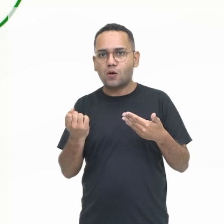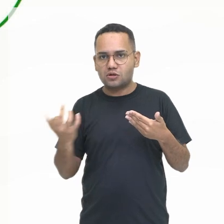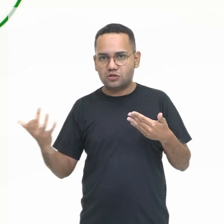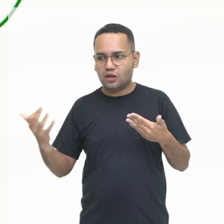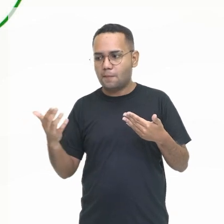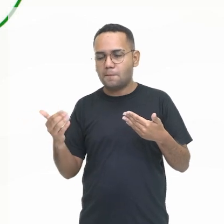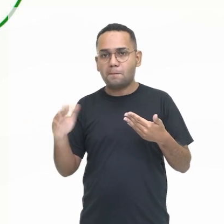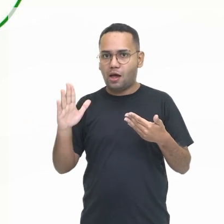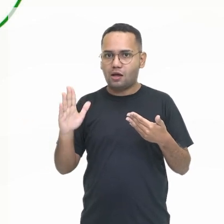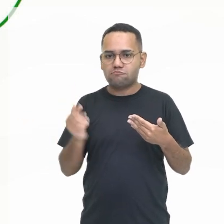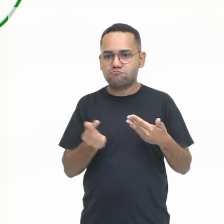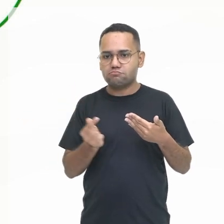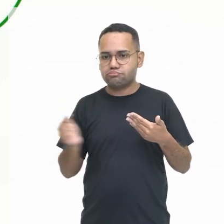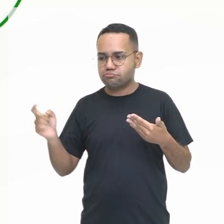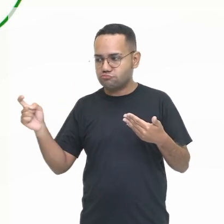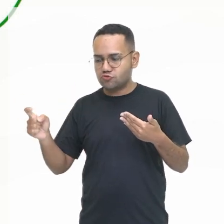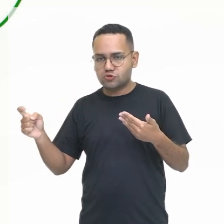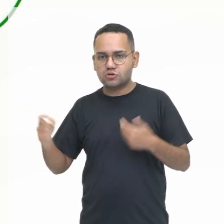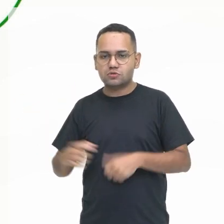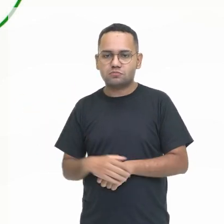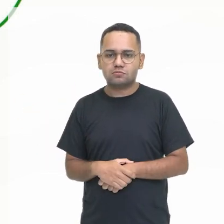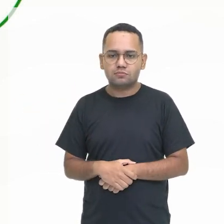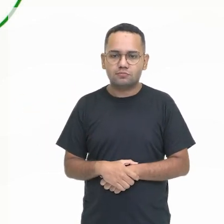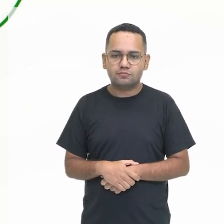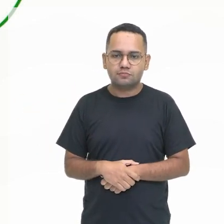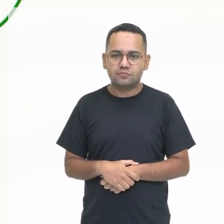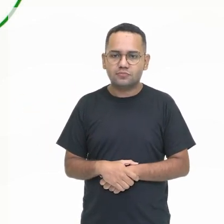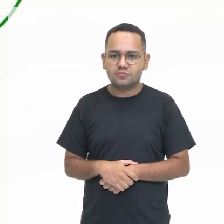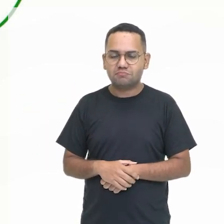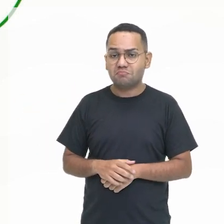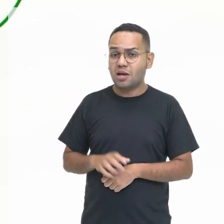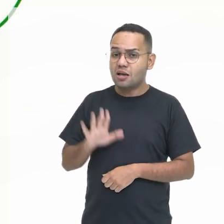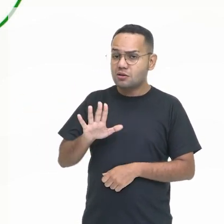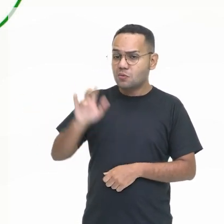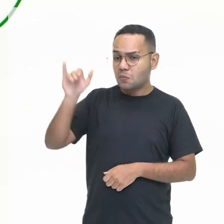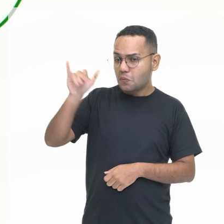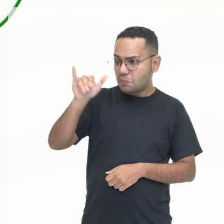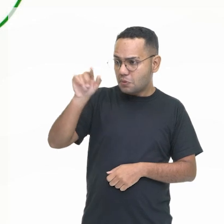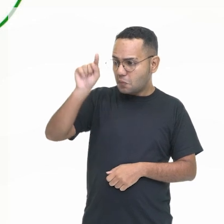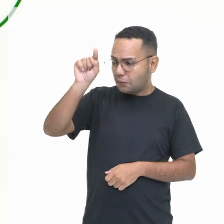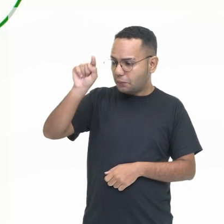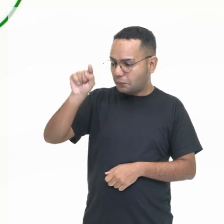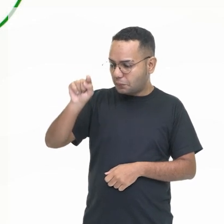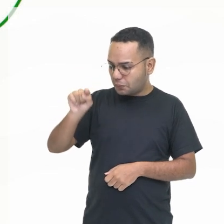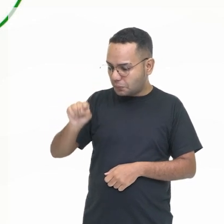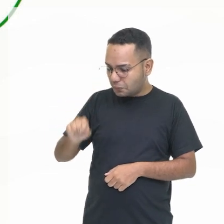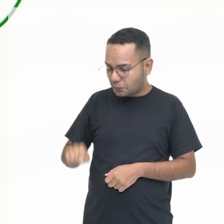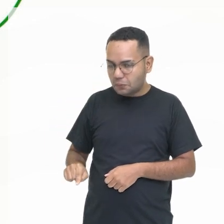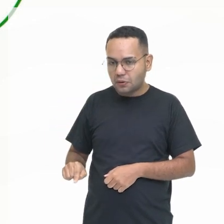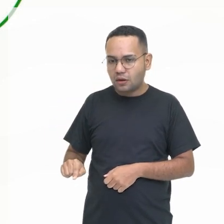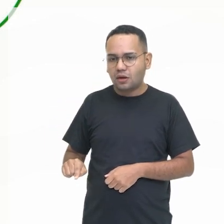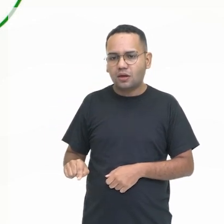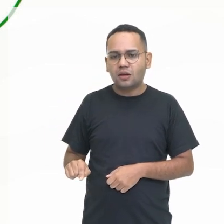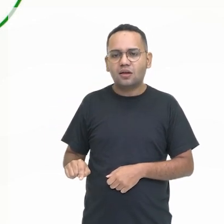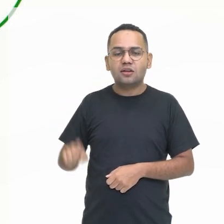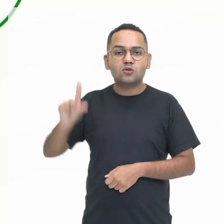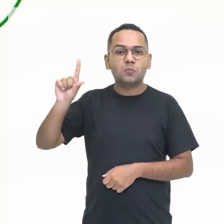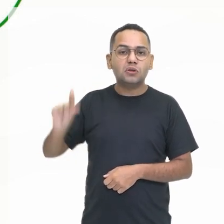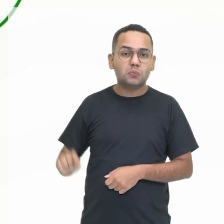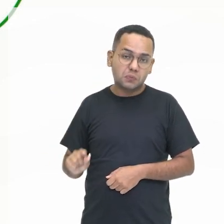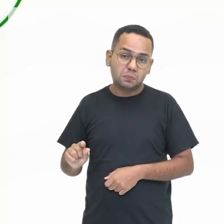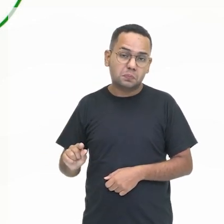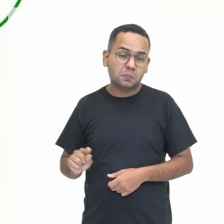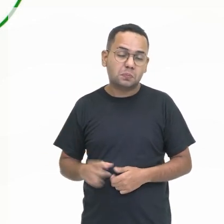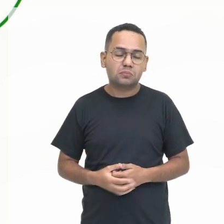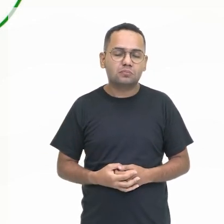domínio, aumenta o valor do x, por consequência o valor do y, o valor do f de x1, f de x2 vai